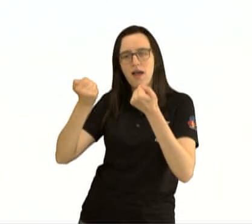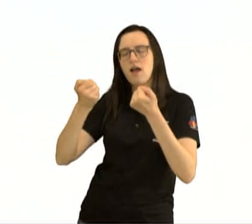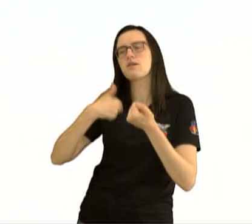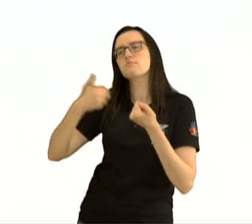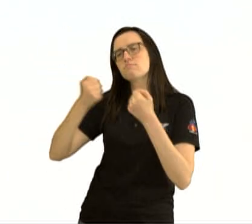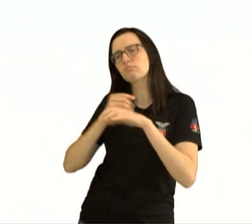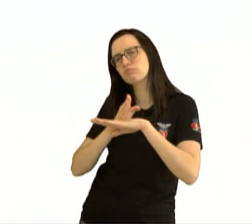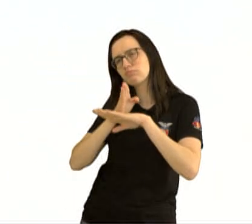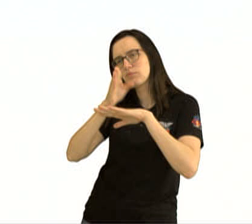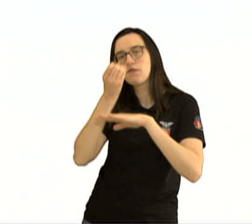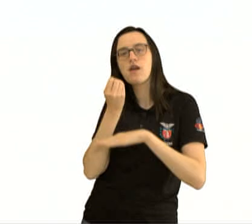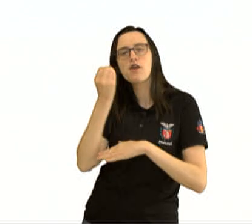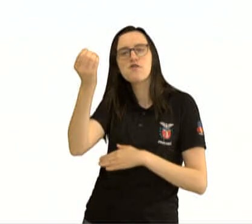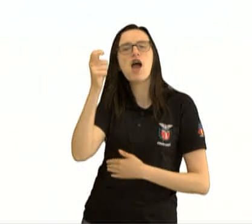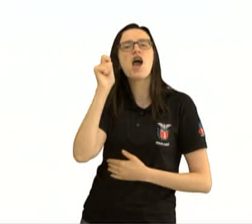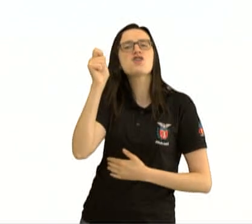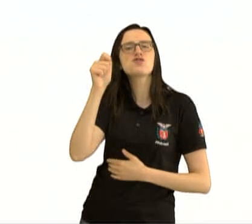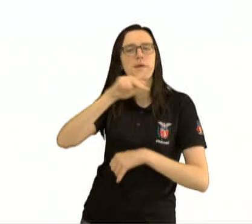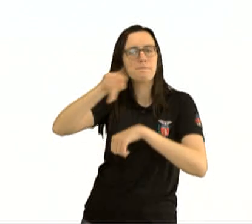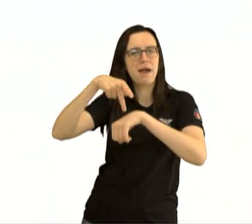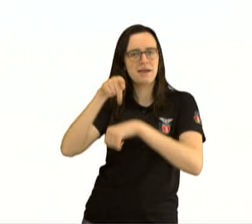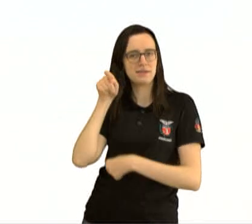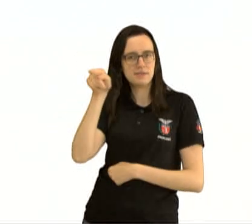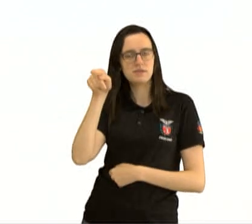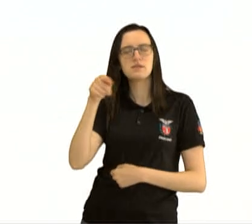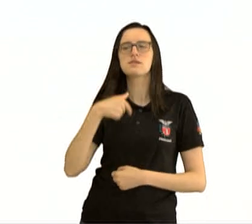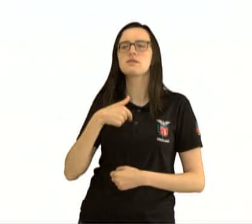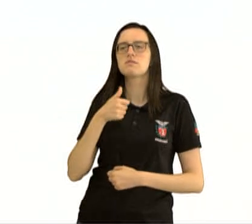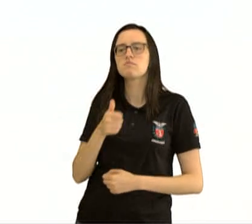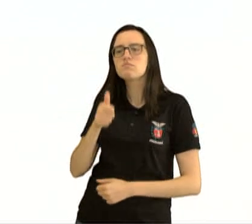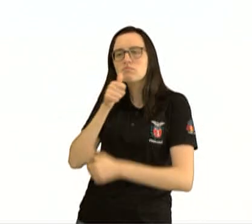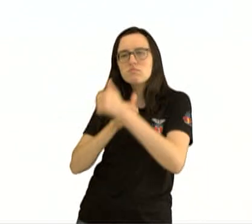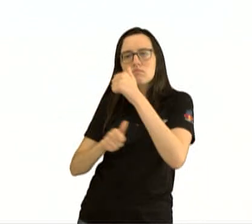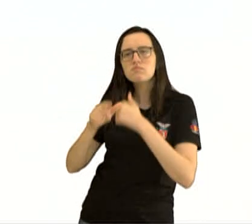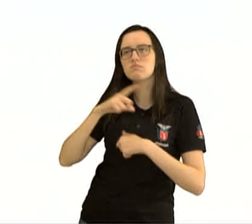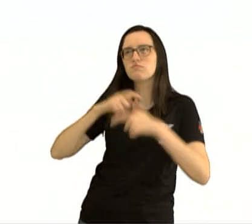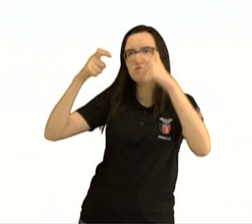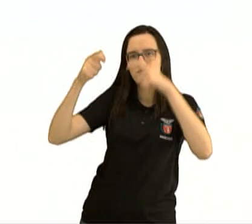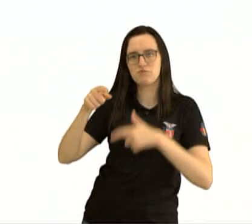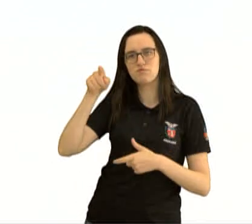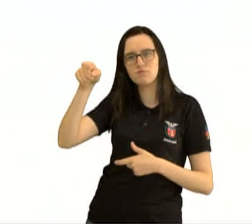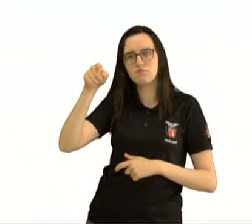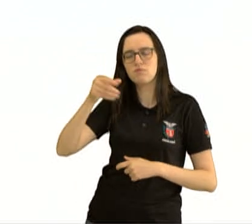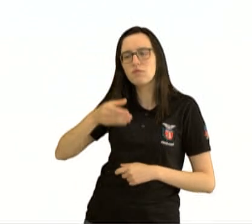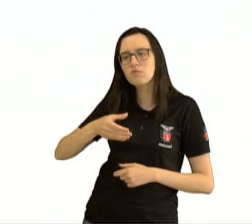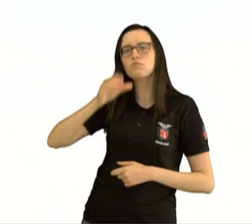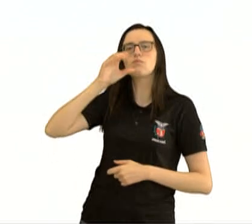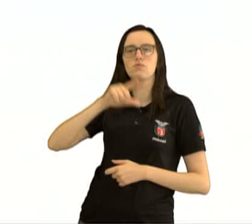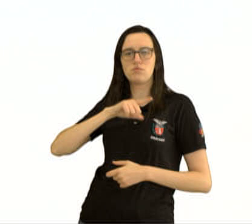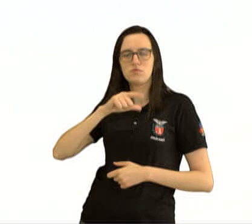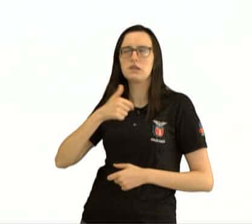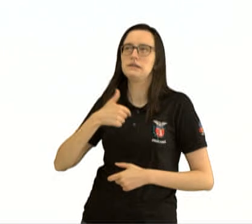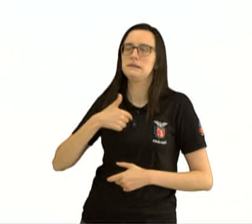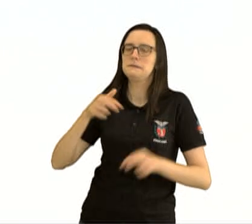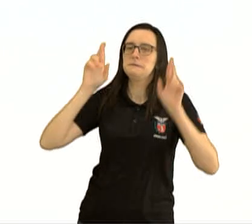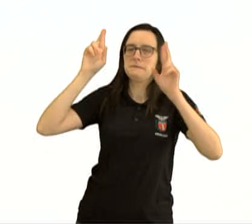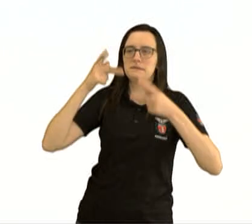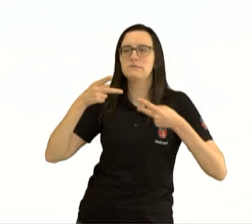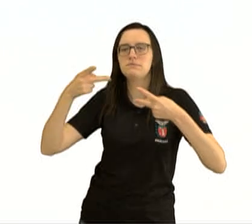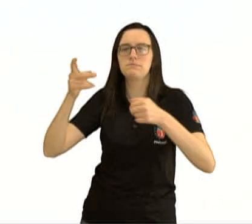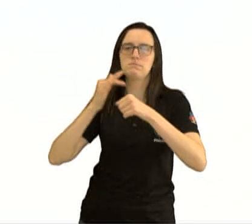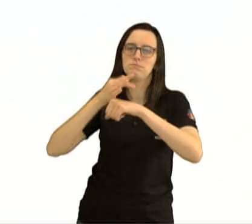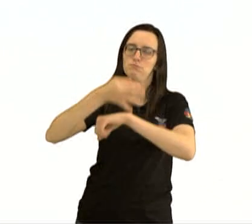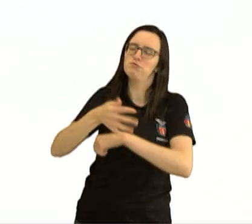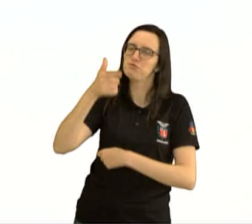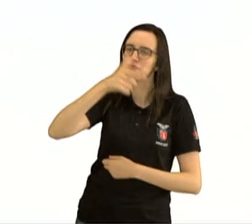a Argentina. Lá eu tomei alguns drinks no Ice Bar e eu espero visitar Foz